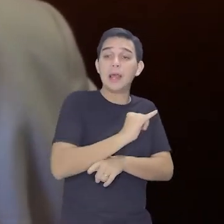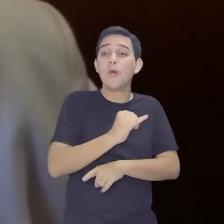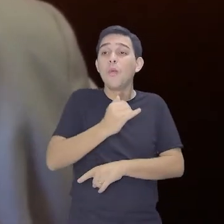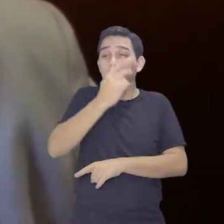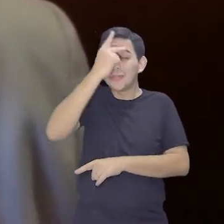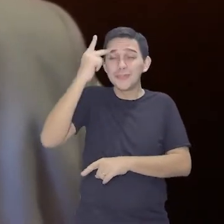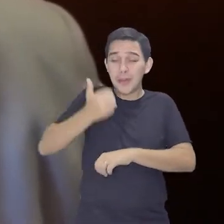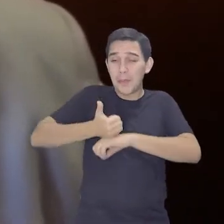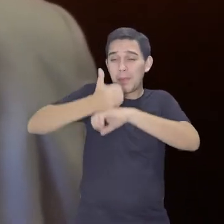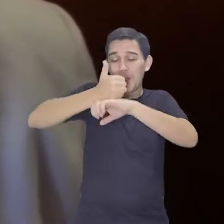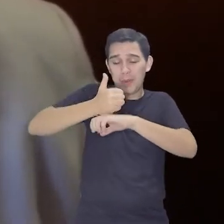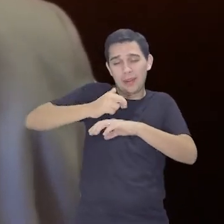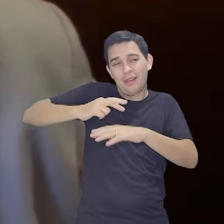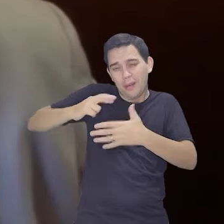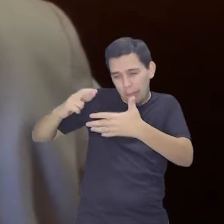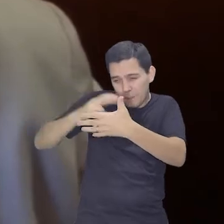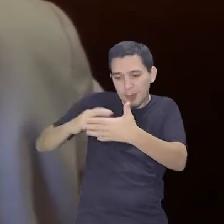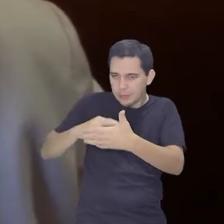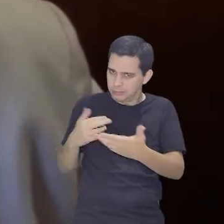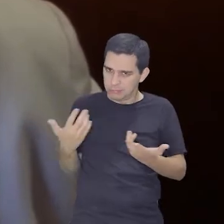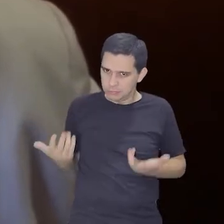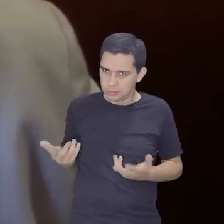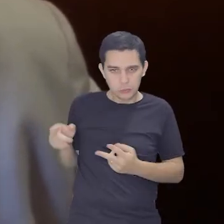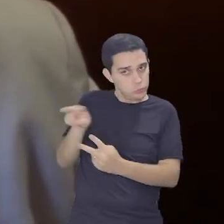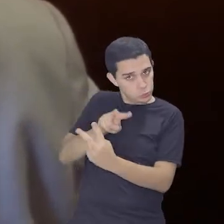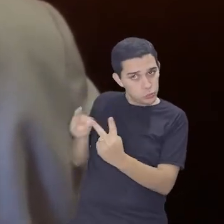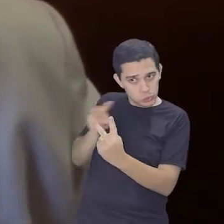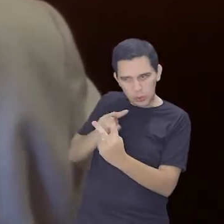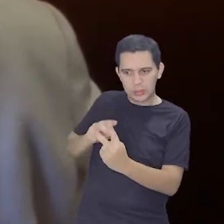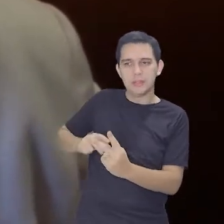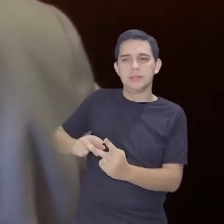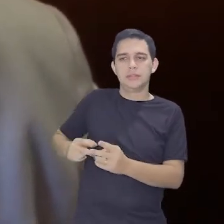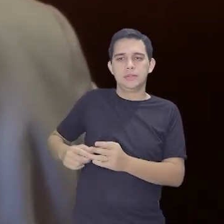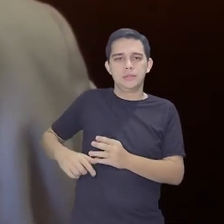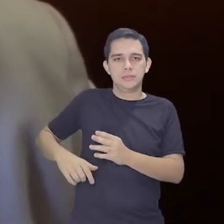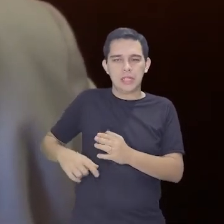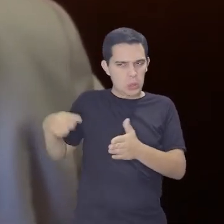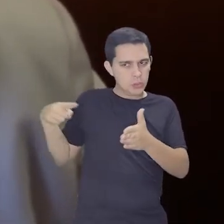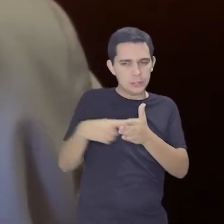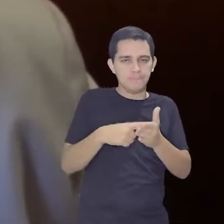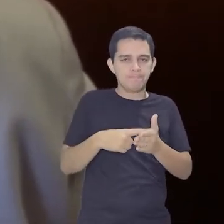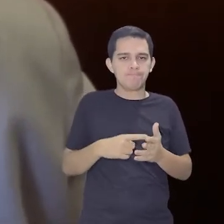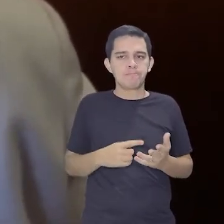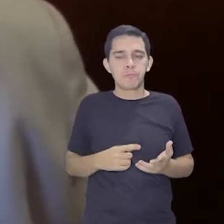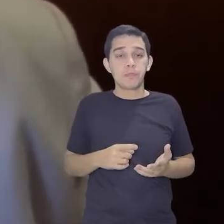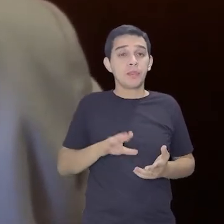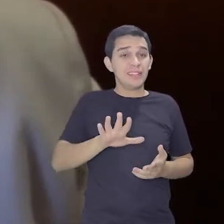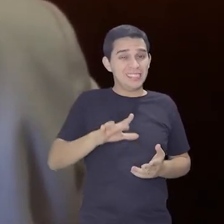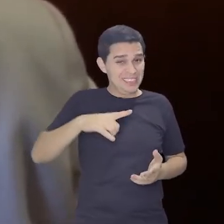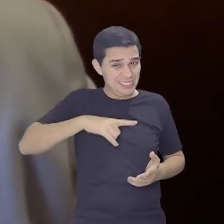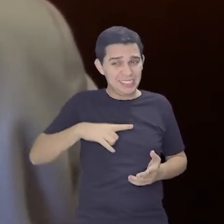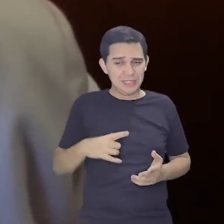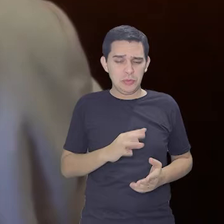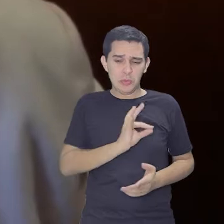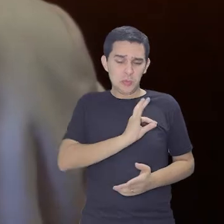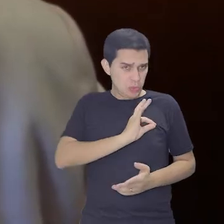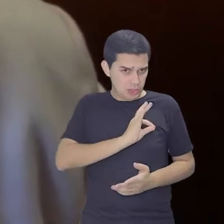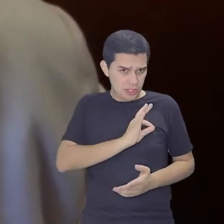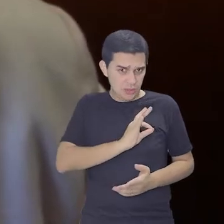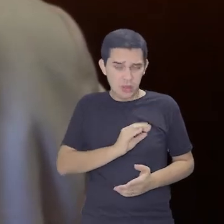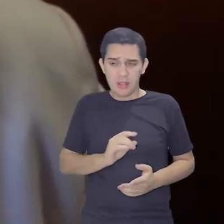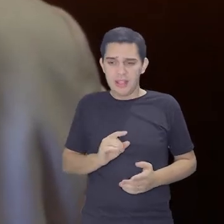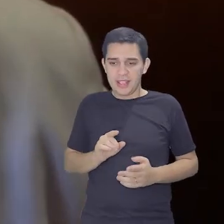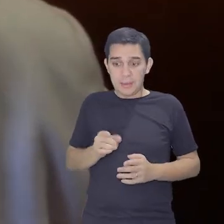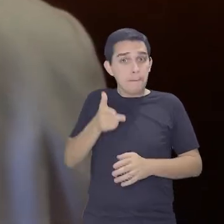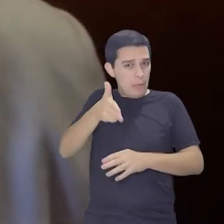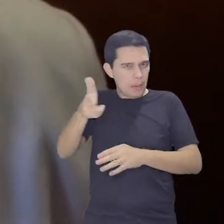bastante claro que os policiais, a título de socorrer, né, entre muitas aspas, as vítimas, eles tinham, na